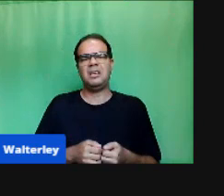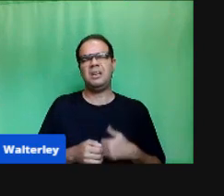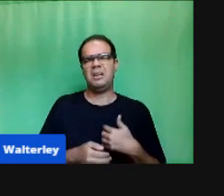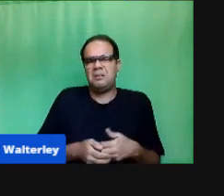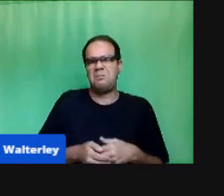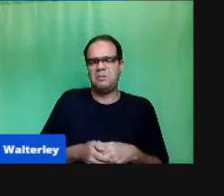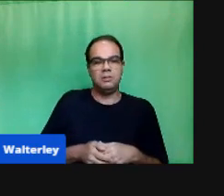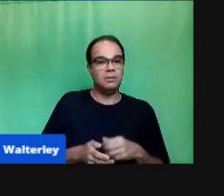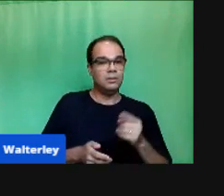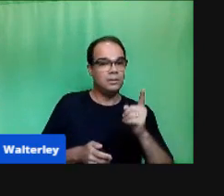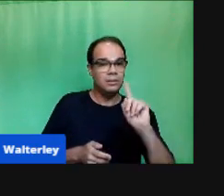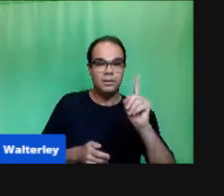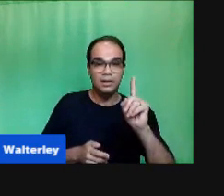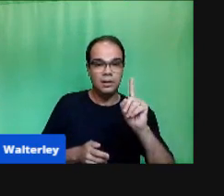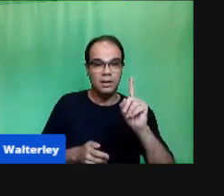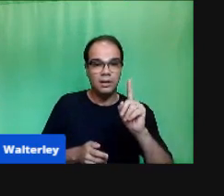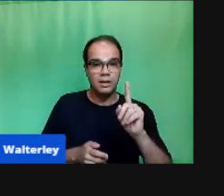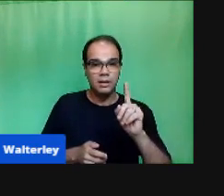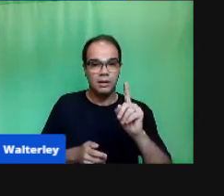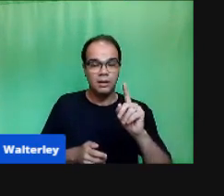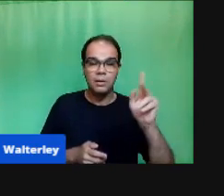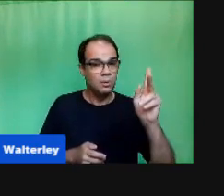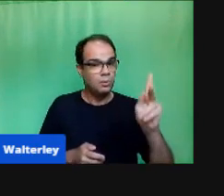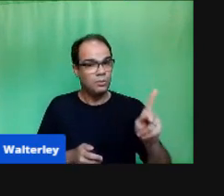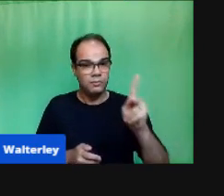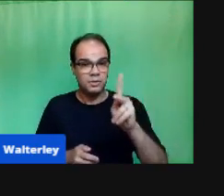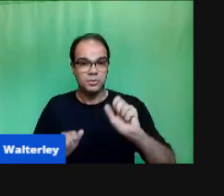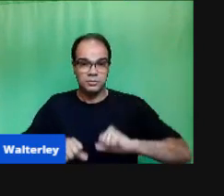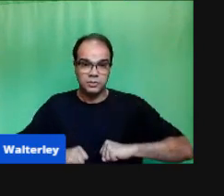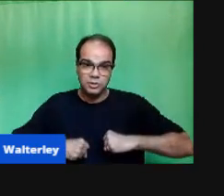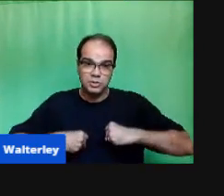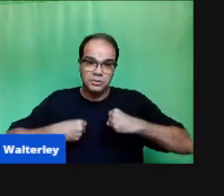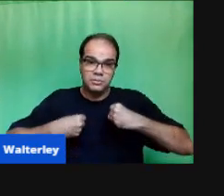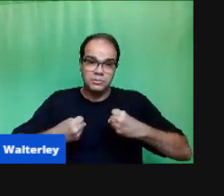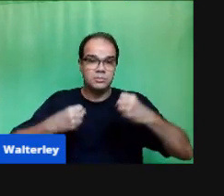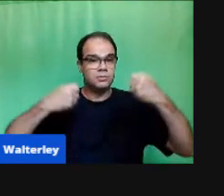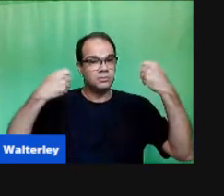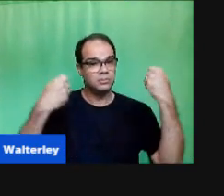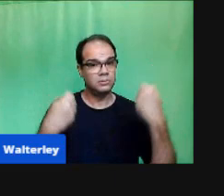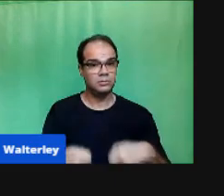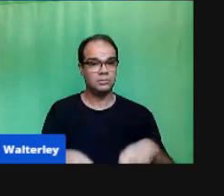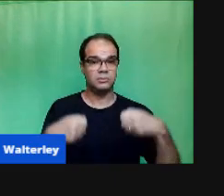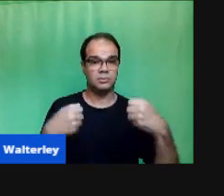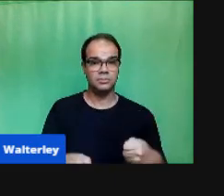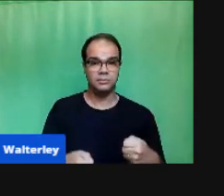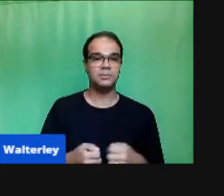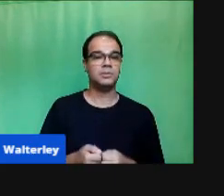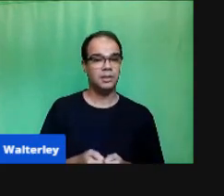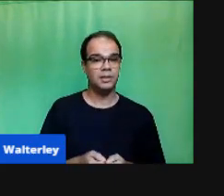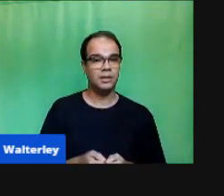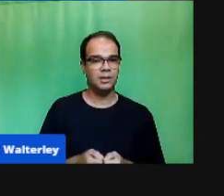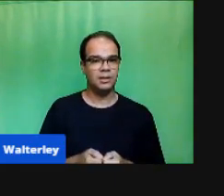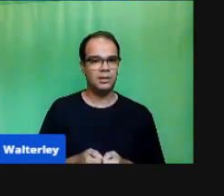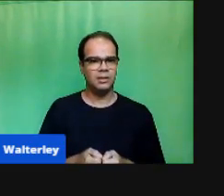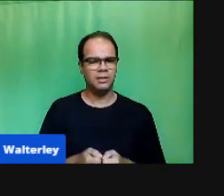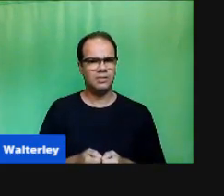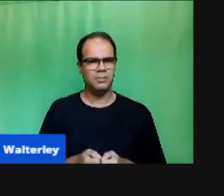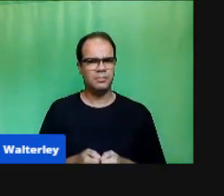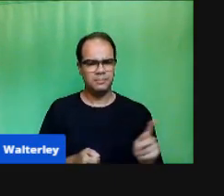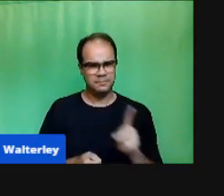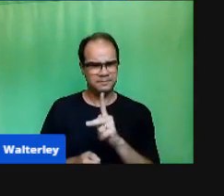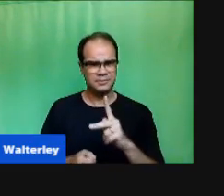todo mundo, é diferente para nós professores, é diferente para os pais, para os alunos, né?